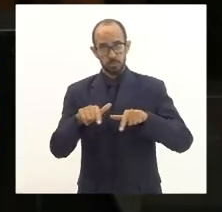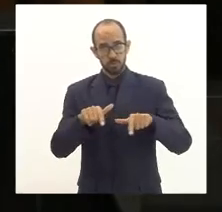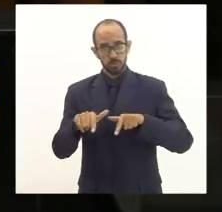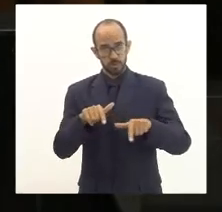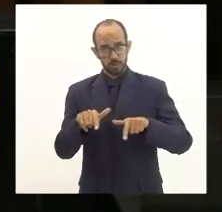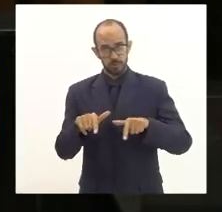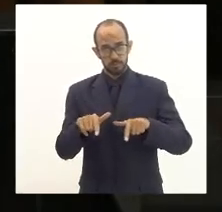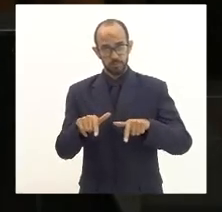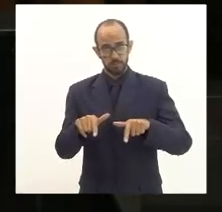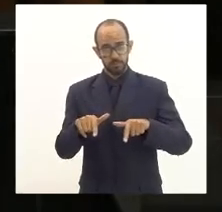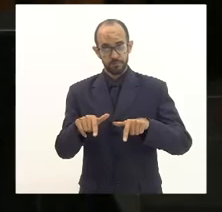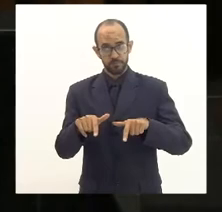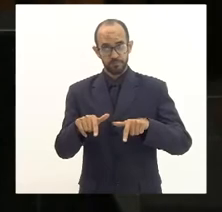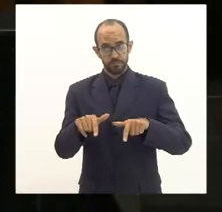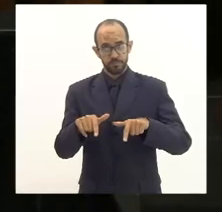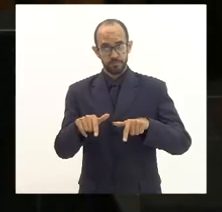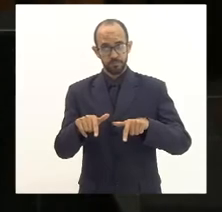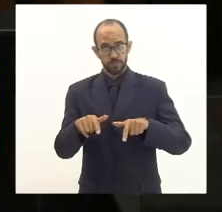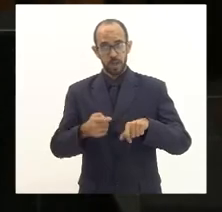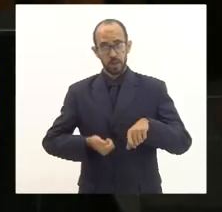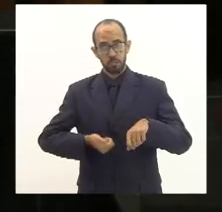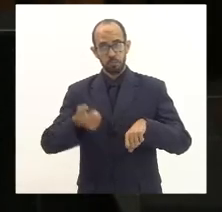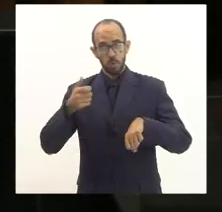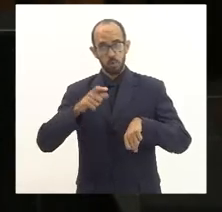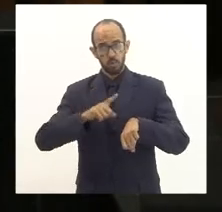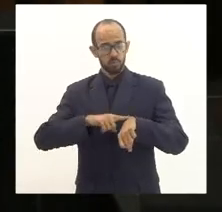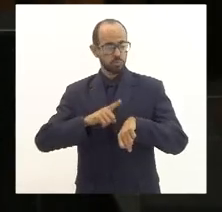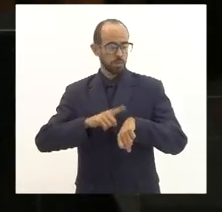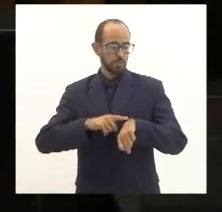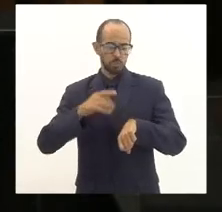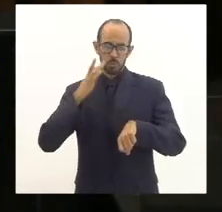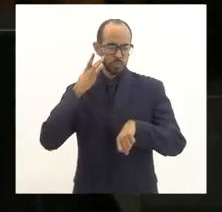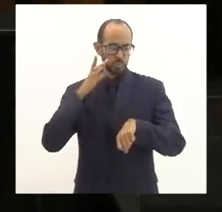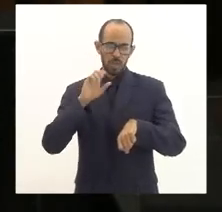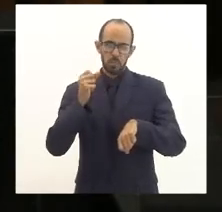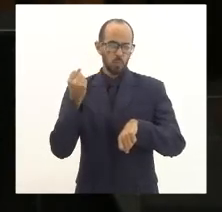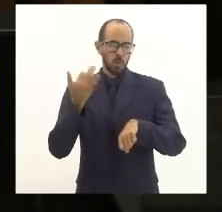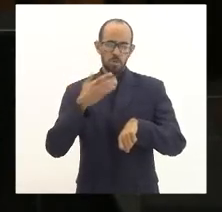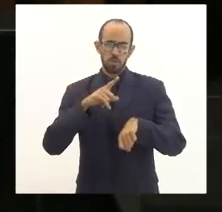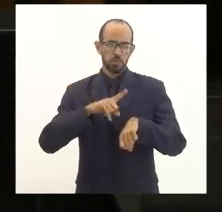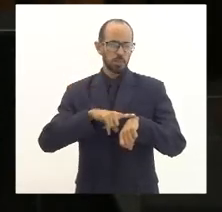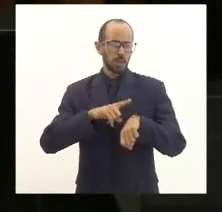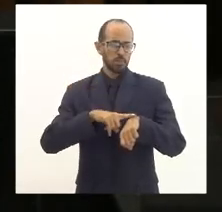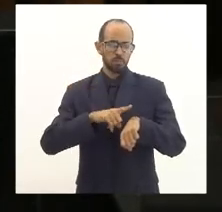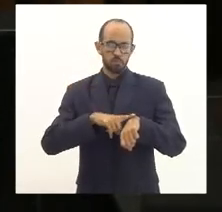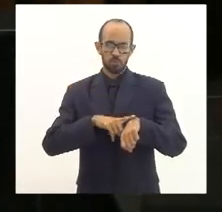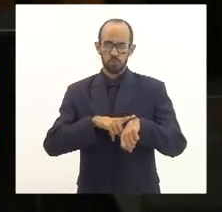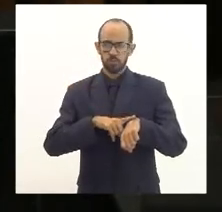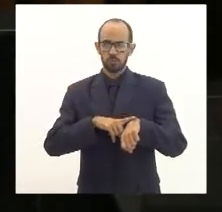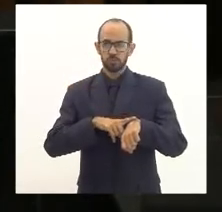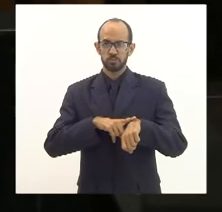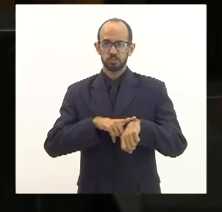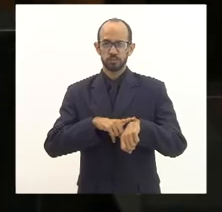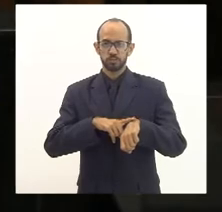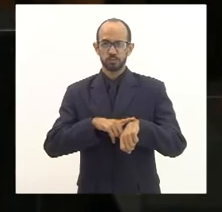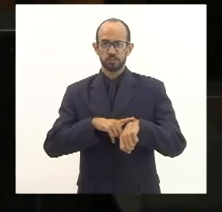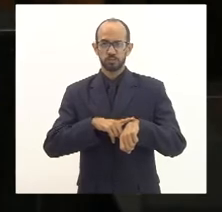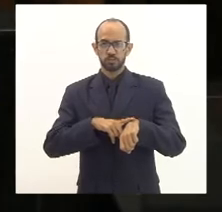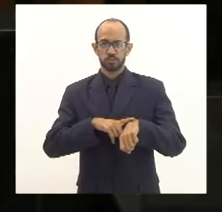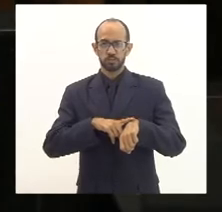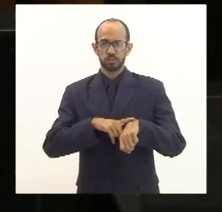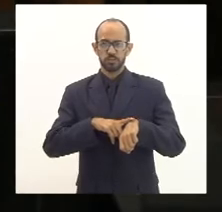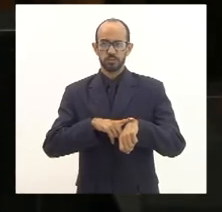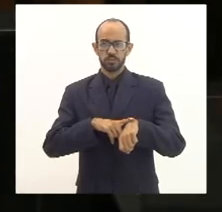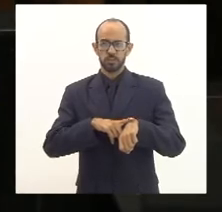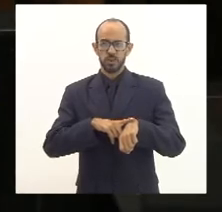tô aqui no curto período de tempo que eu não sei de mencionar o tempo que for necessário seja o nosso